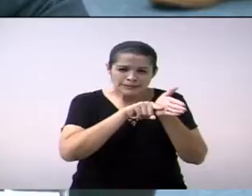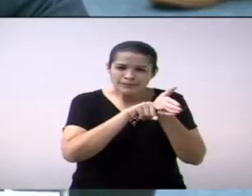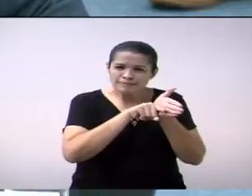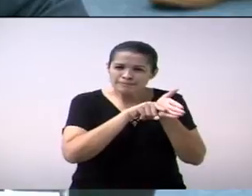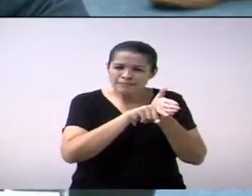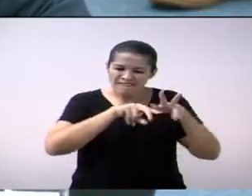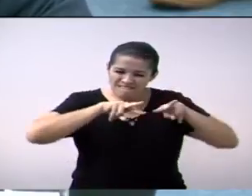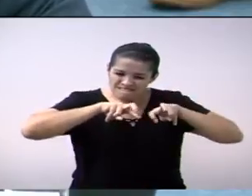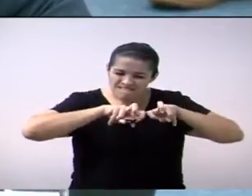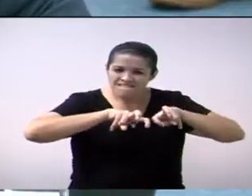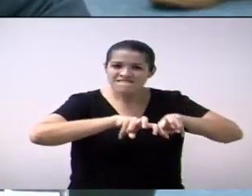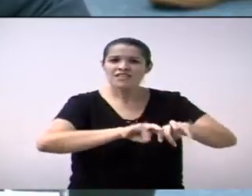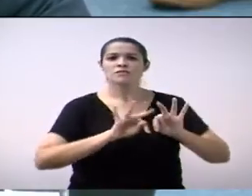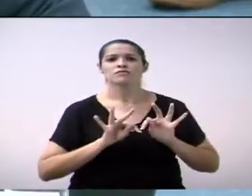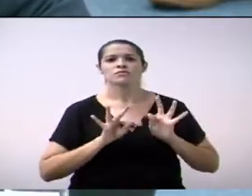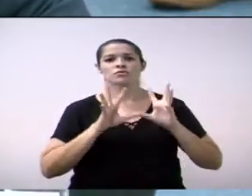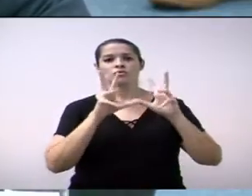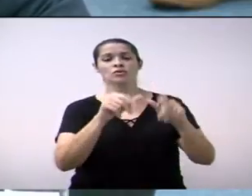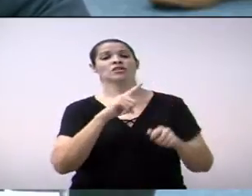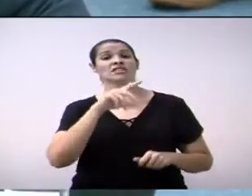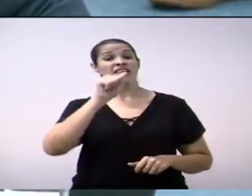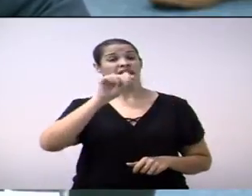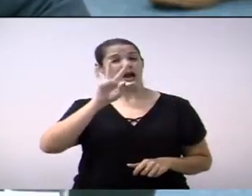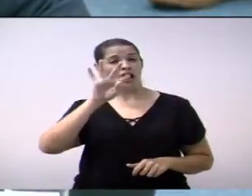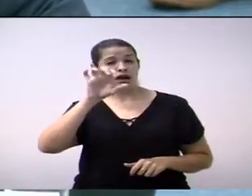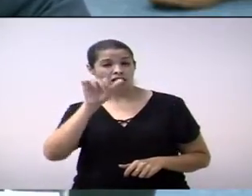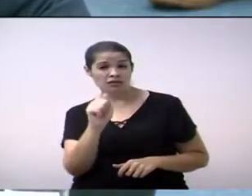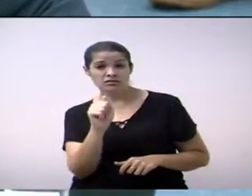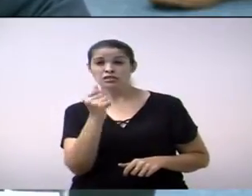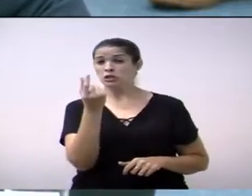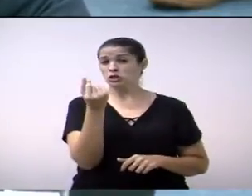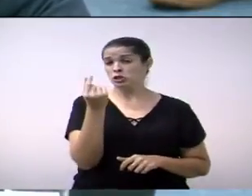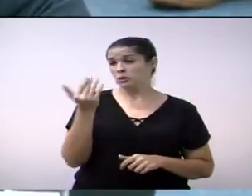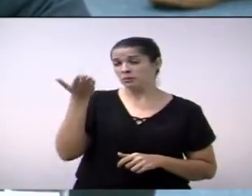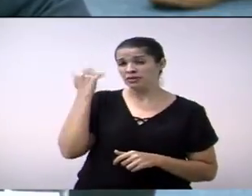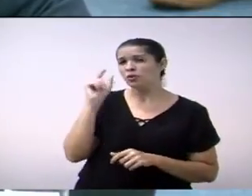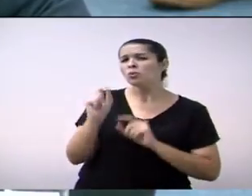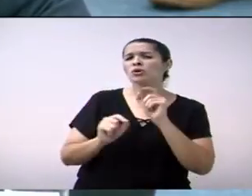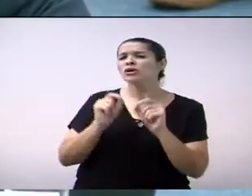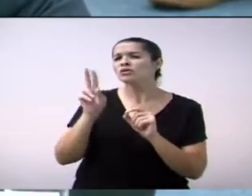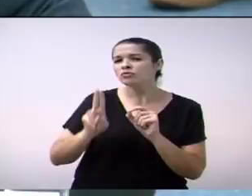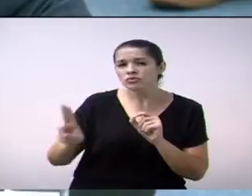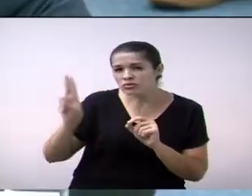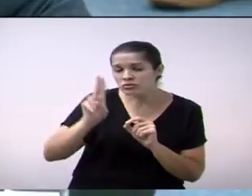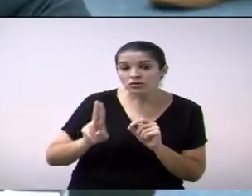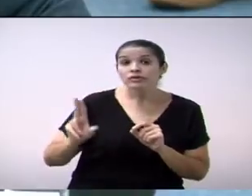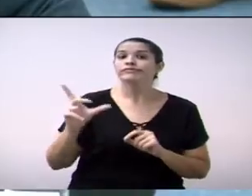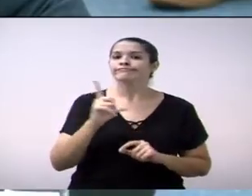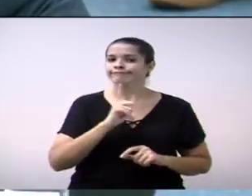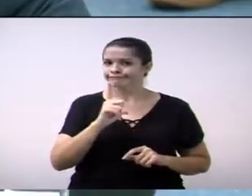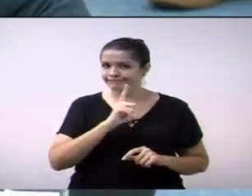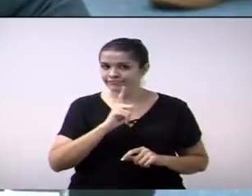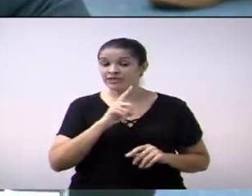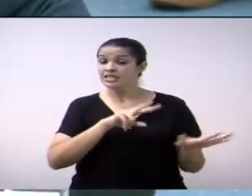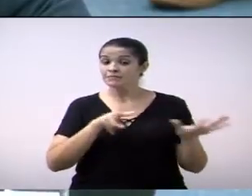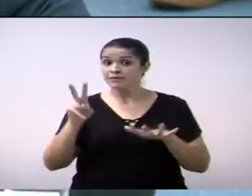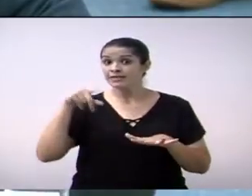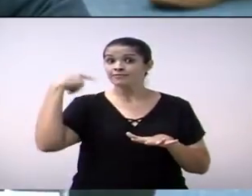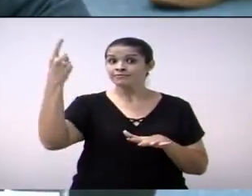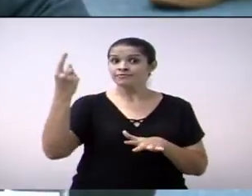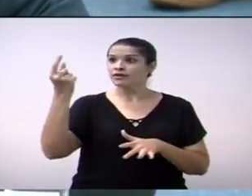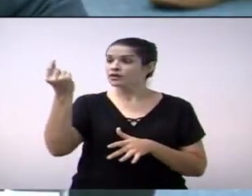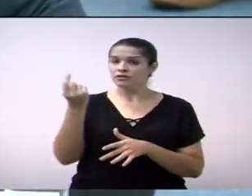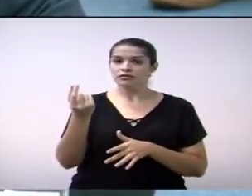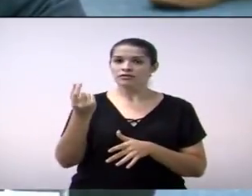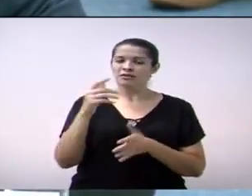investimentos realizados, atas do Comitê Financeiro de Investimentos, do Conselho de Administração, bem como de todas as